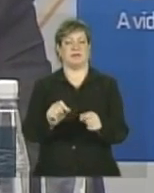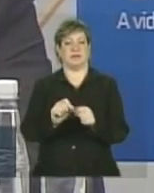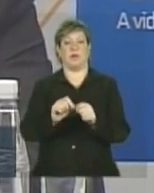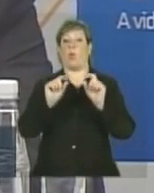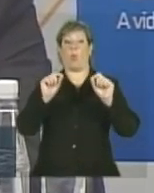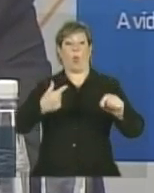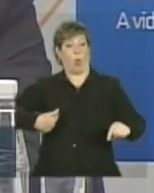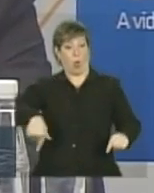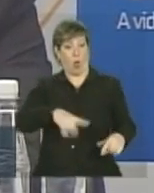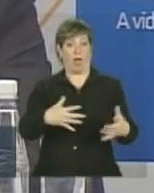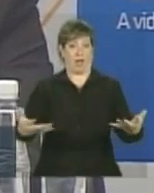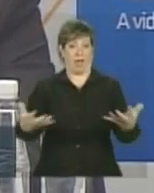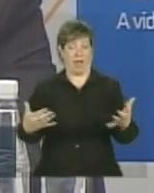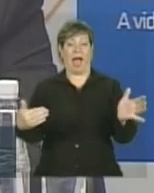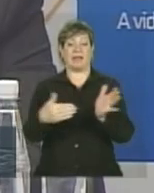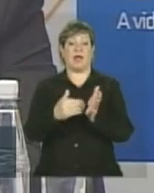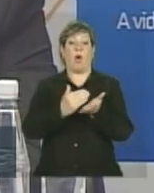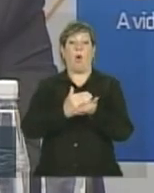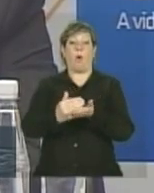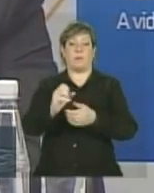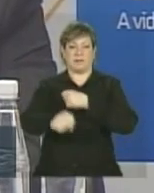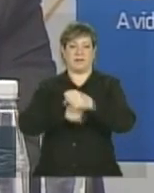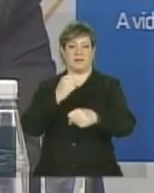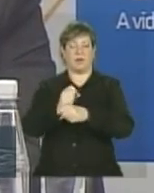quer, até o início do ano que vem,